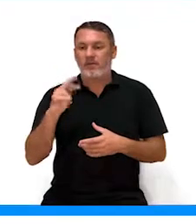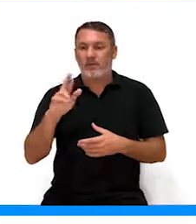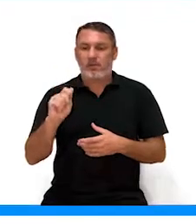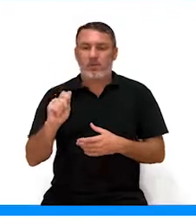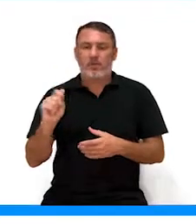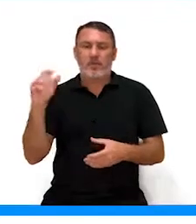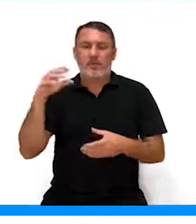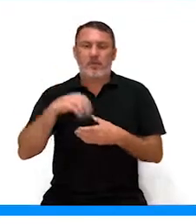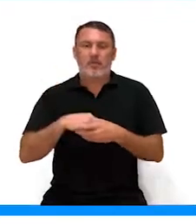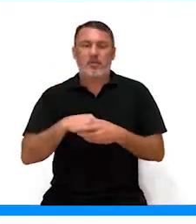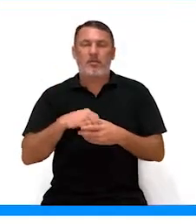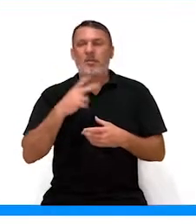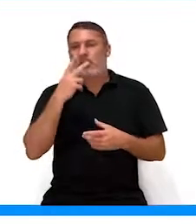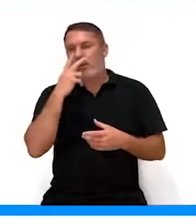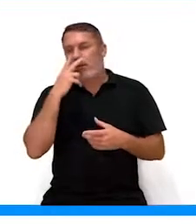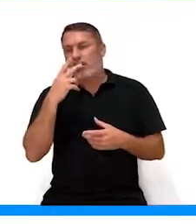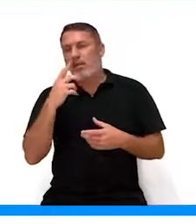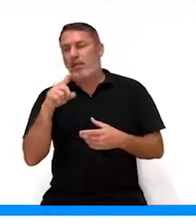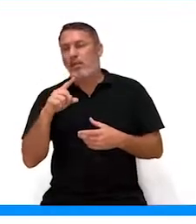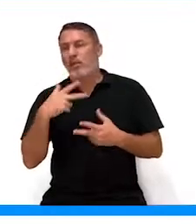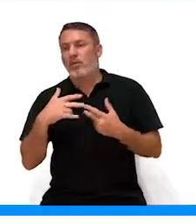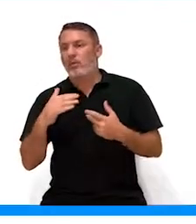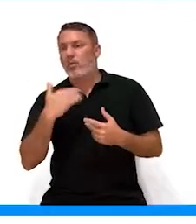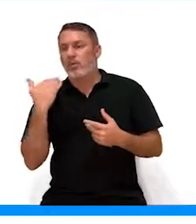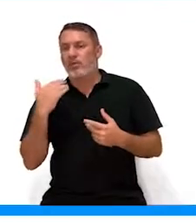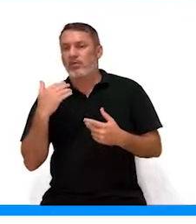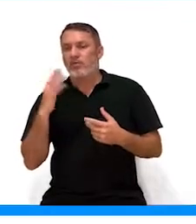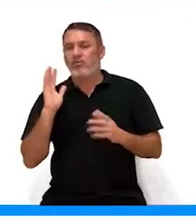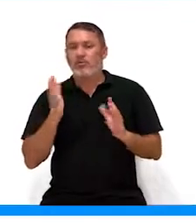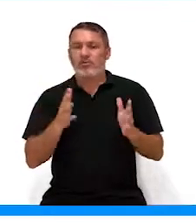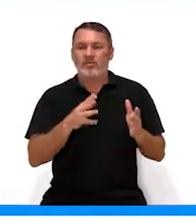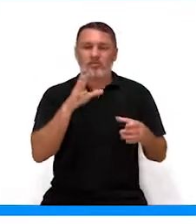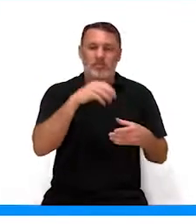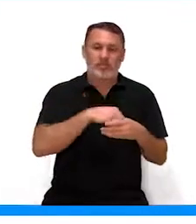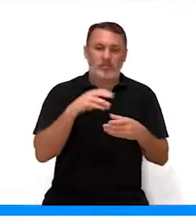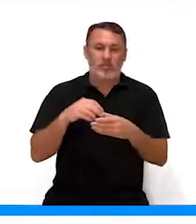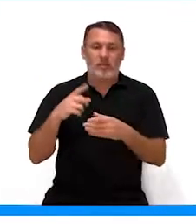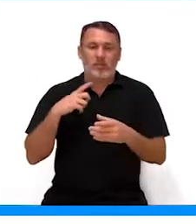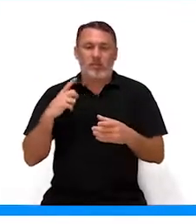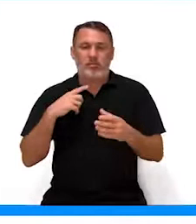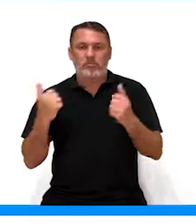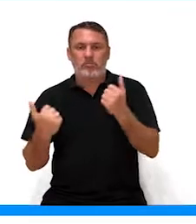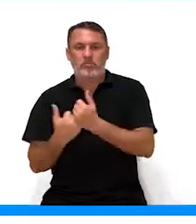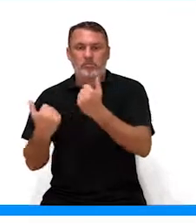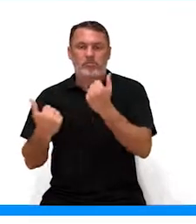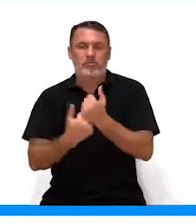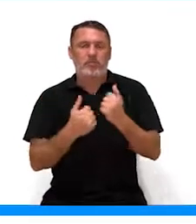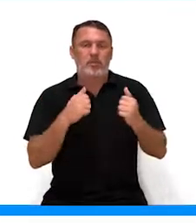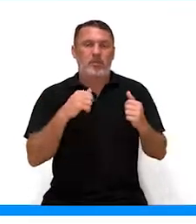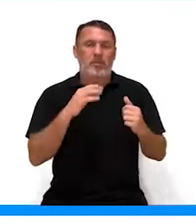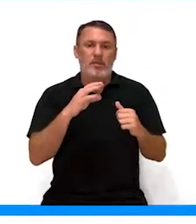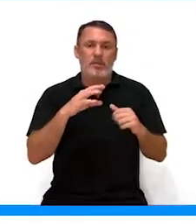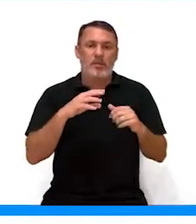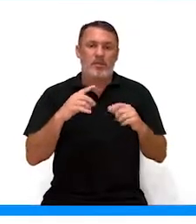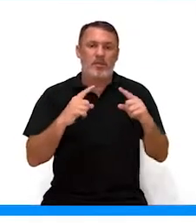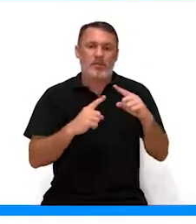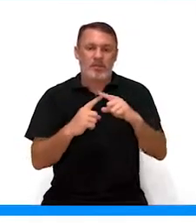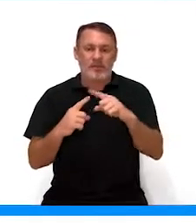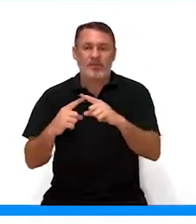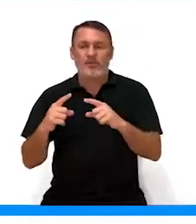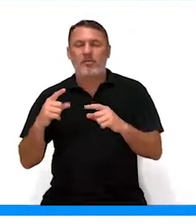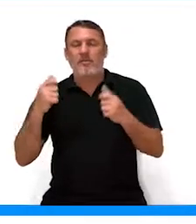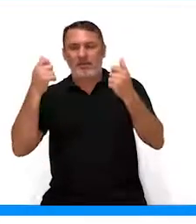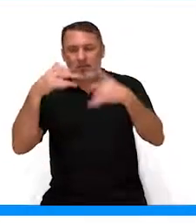fibras aí proteicas que ficam mergulhadas em uma substância amorfa. Parece, né, a composição delas determina o tipo